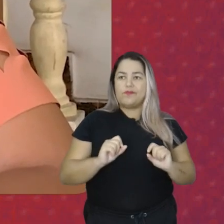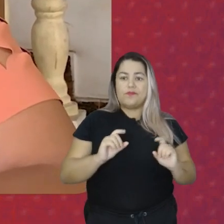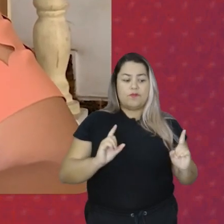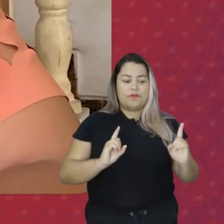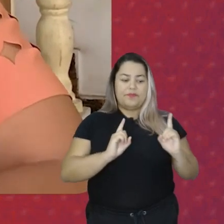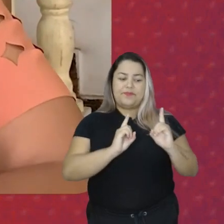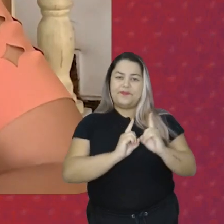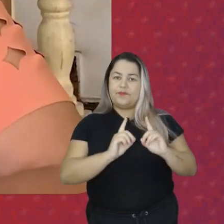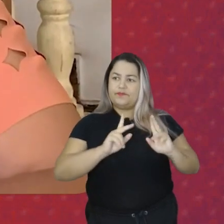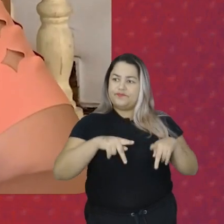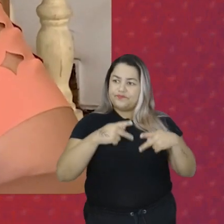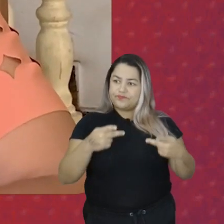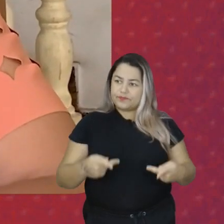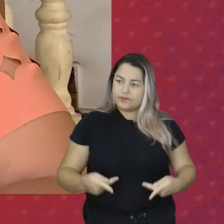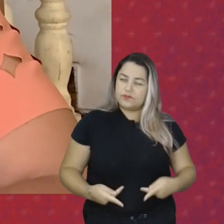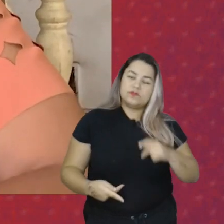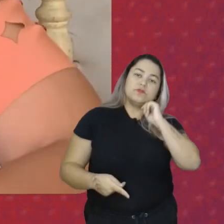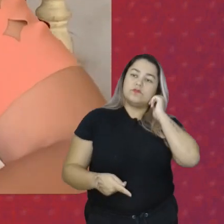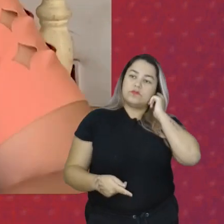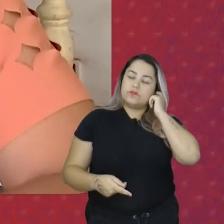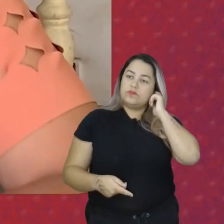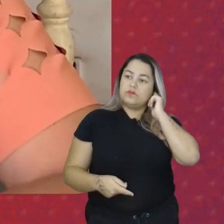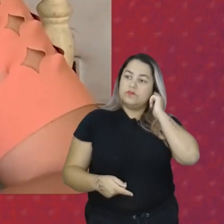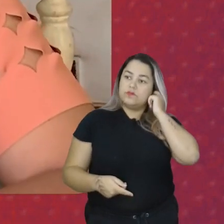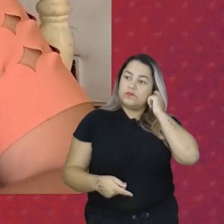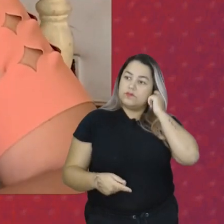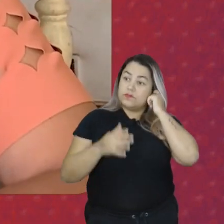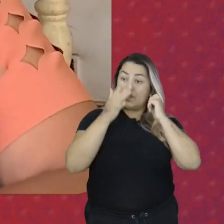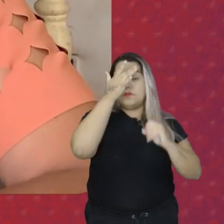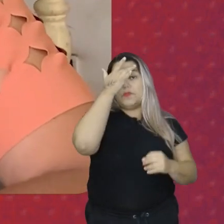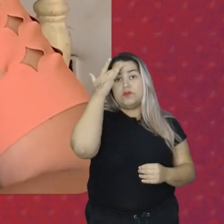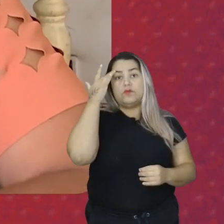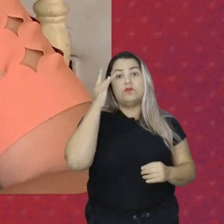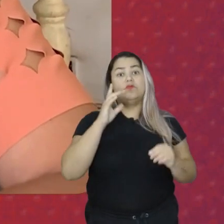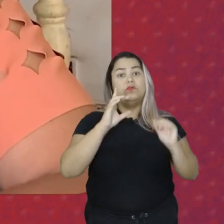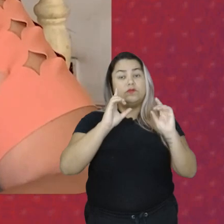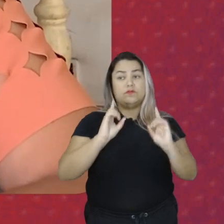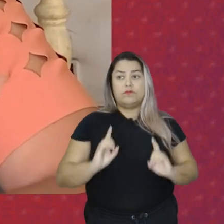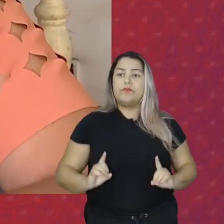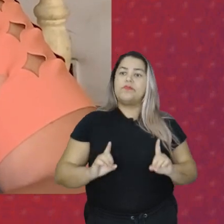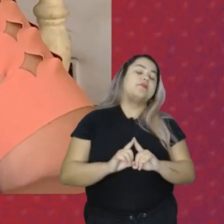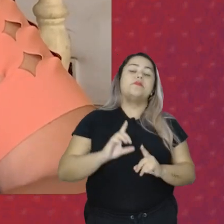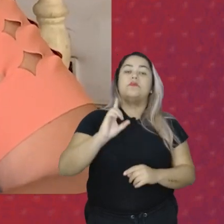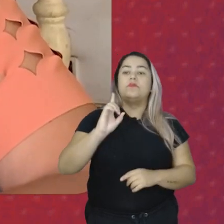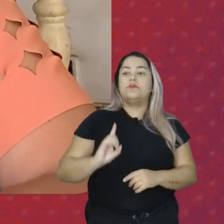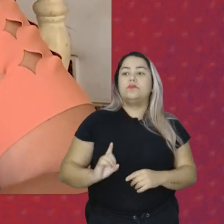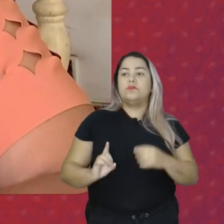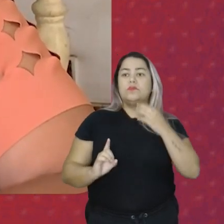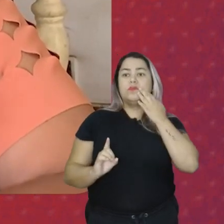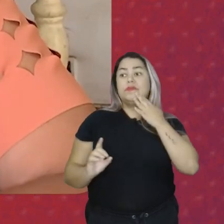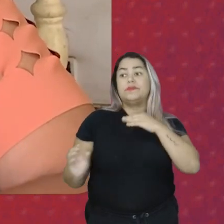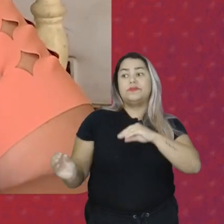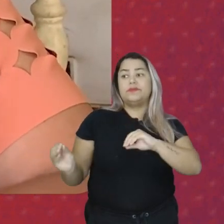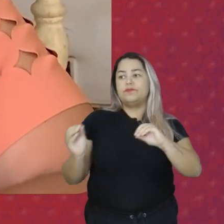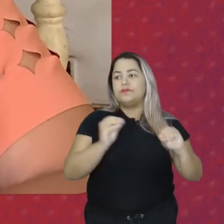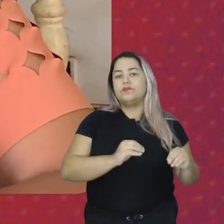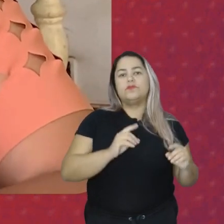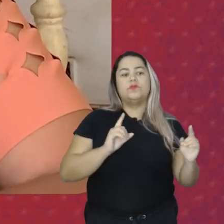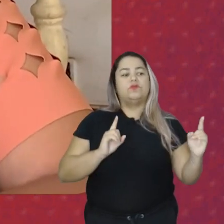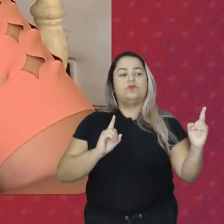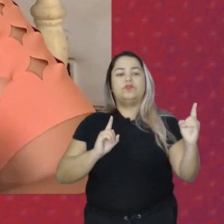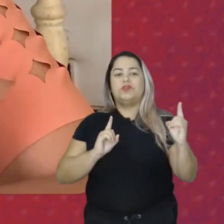atendimento humanizado à pessoa com deficiência no seu direito de se deslocar, de ir e